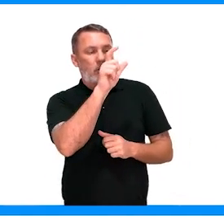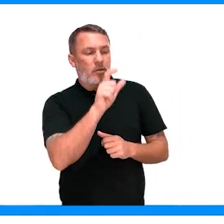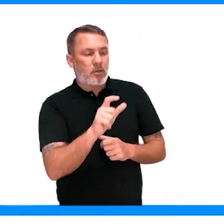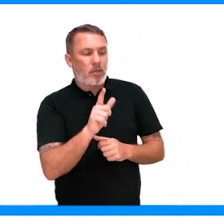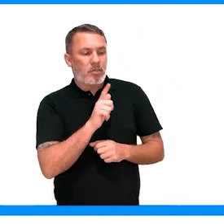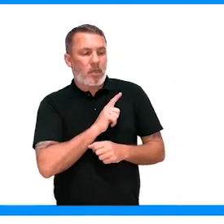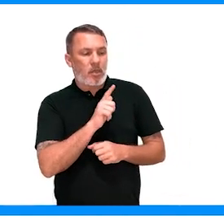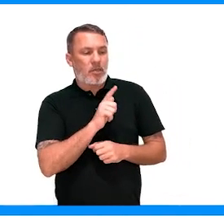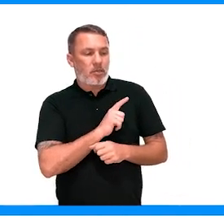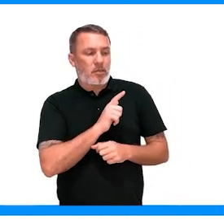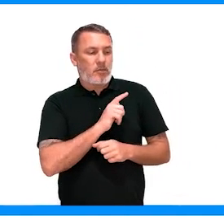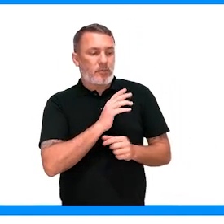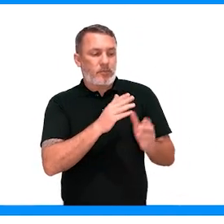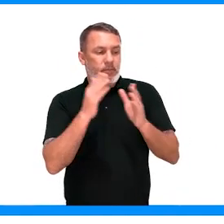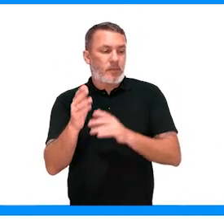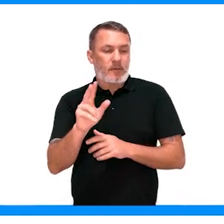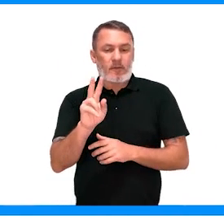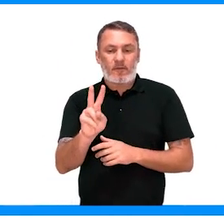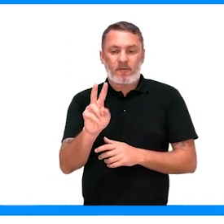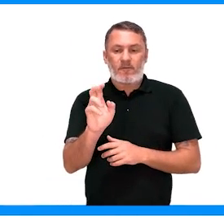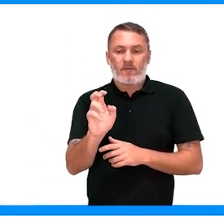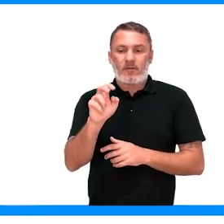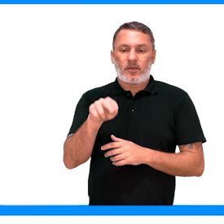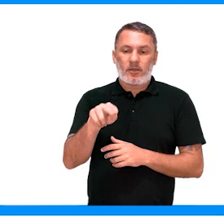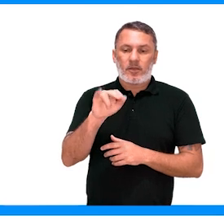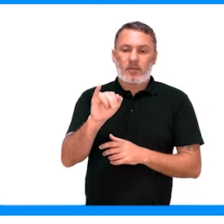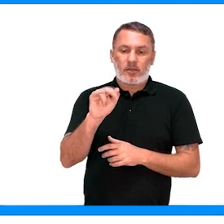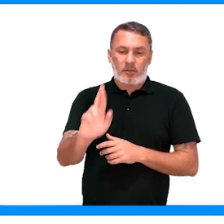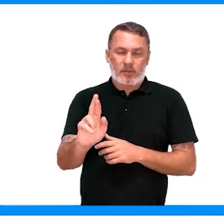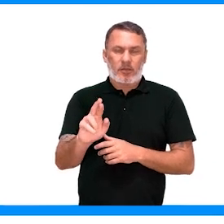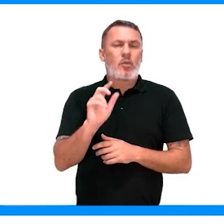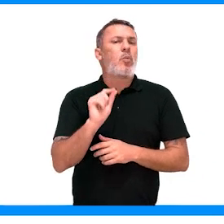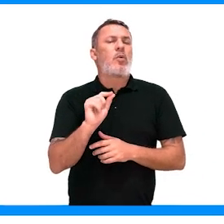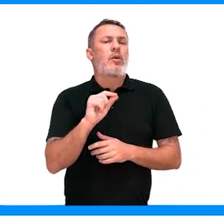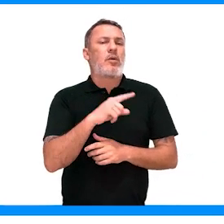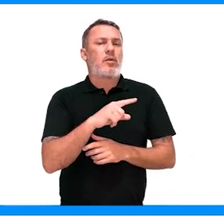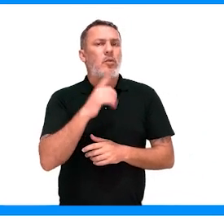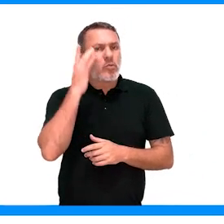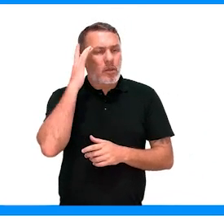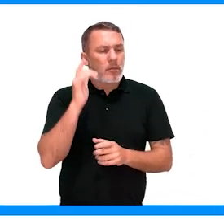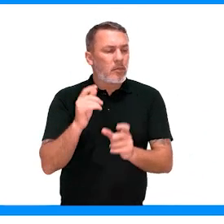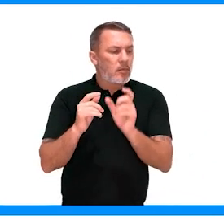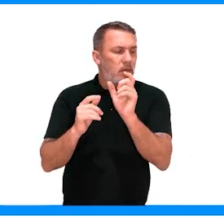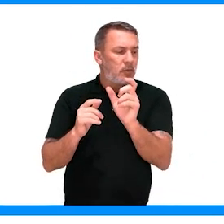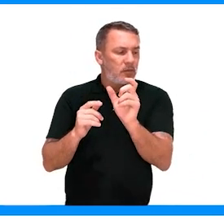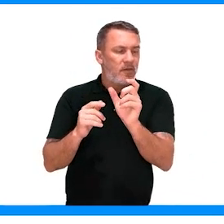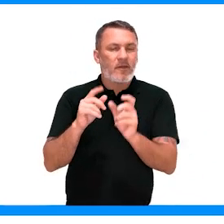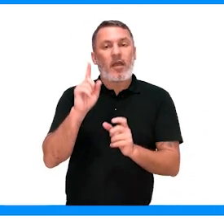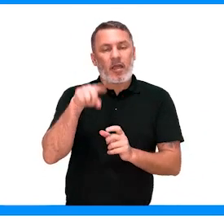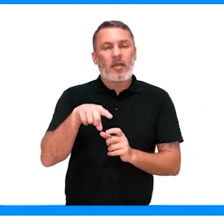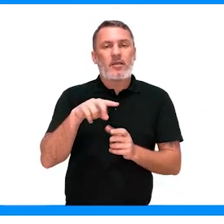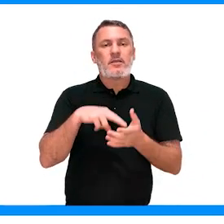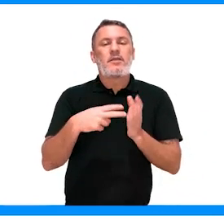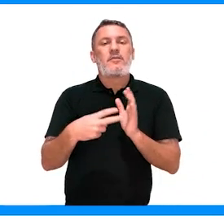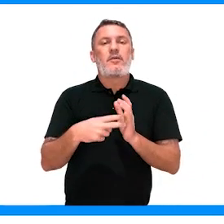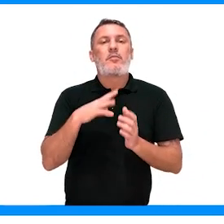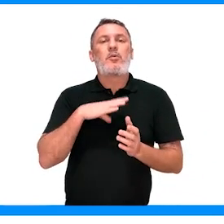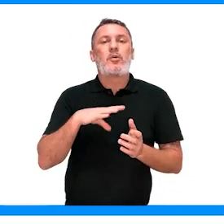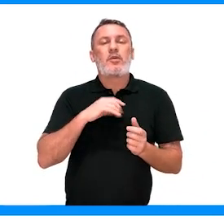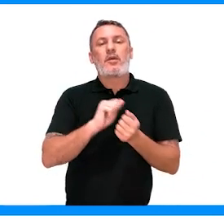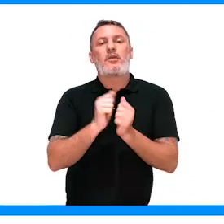só nosotros e vosotros que volta para o normal. Venir vai acontecer a mesma coisa. E esse venir aí, para quem não sabe, é vir,